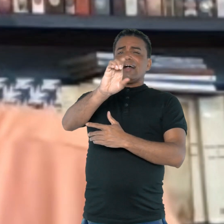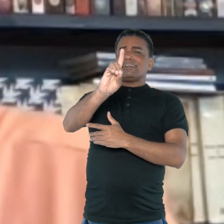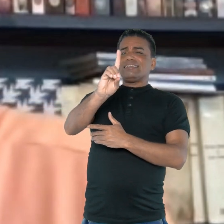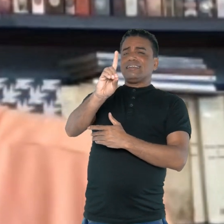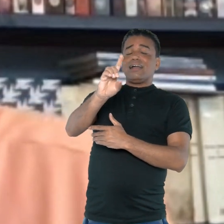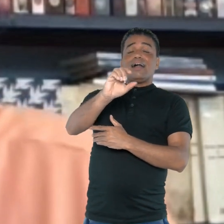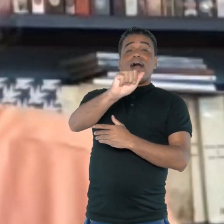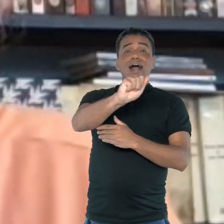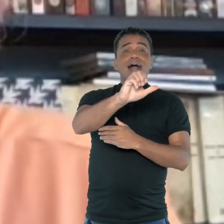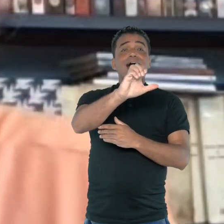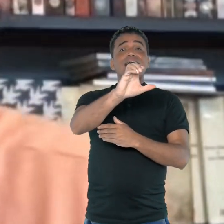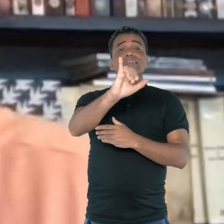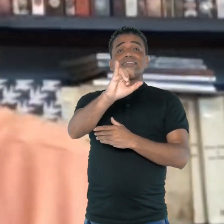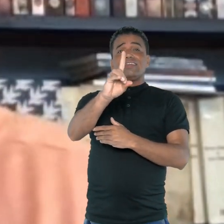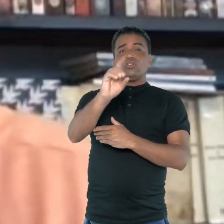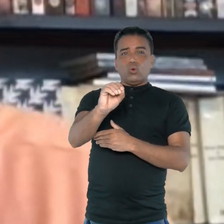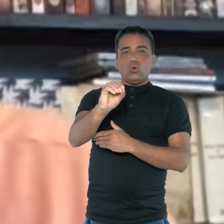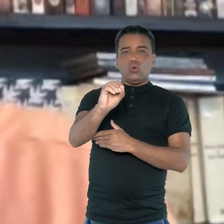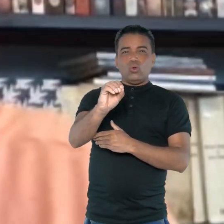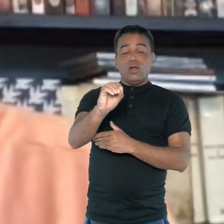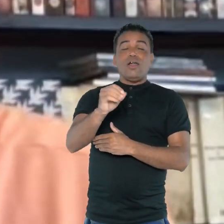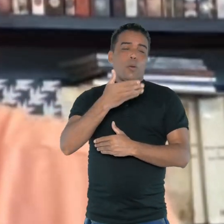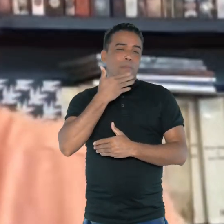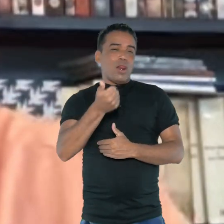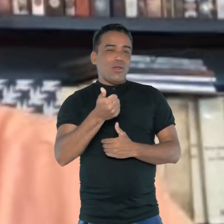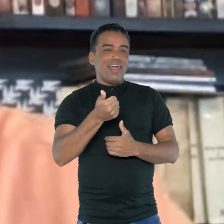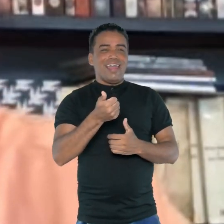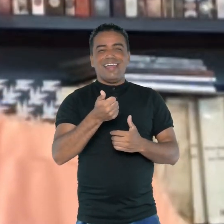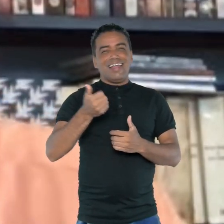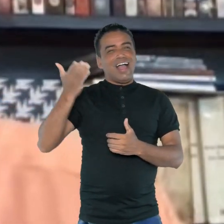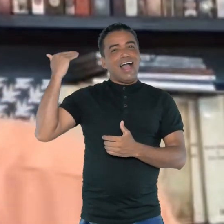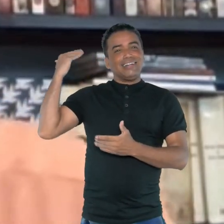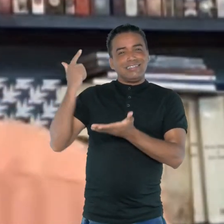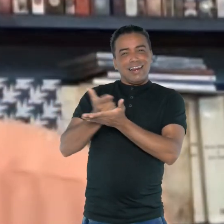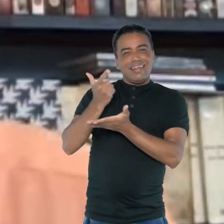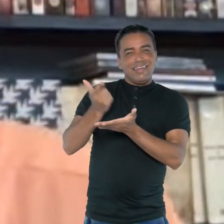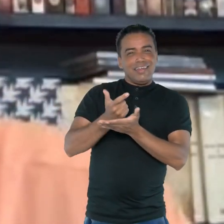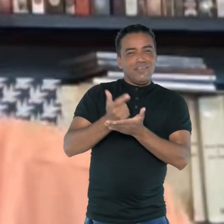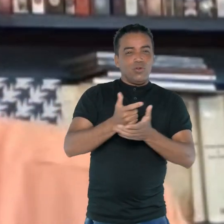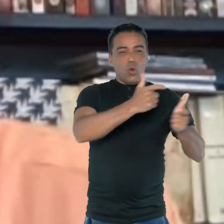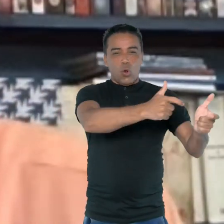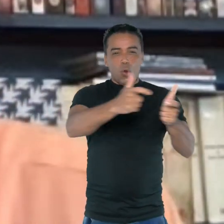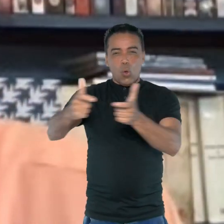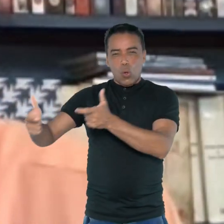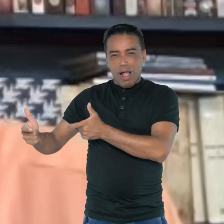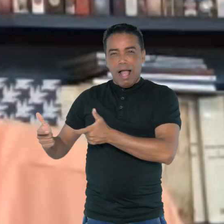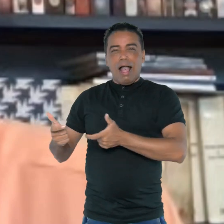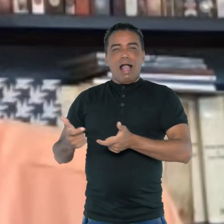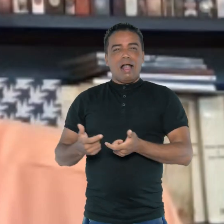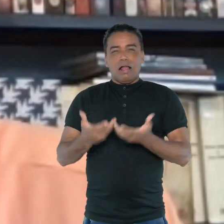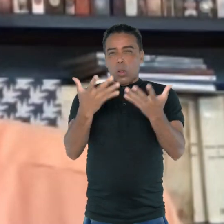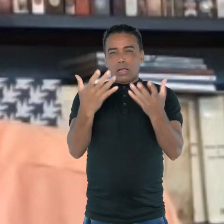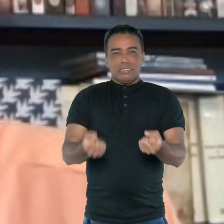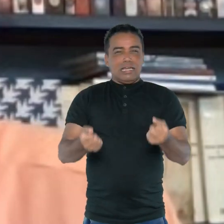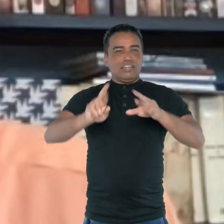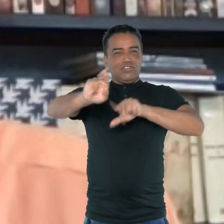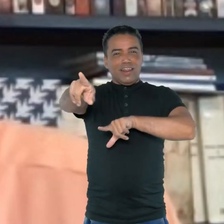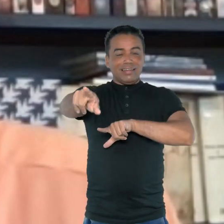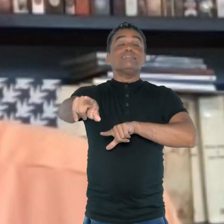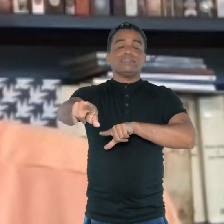escreveu Lugares Intoleráveis, eu até melhorei um pouquinho, né? Não estou tão assim maldoso. E